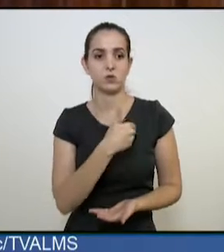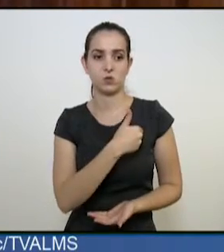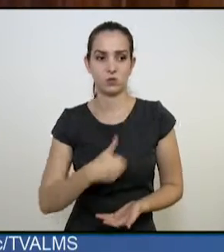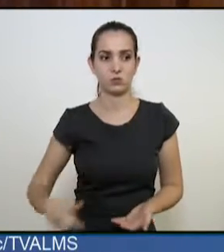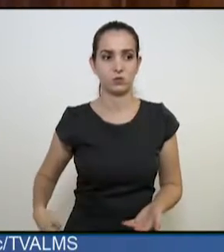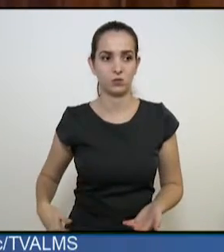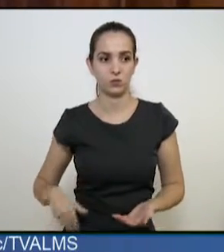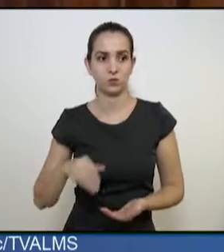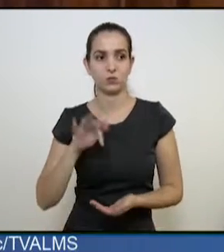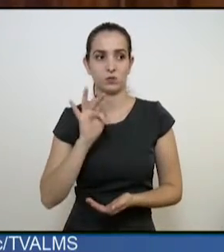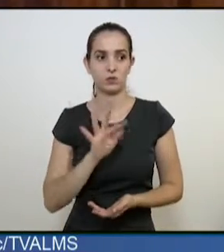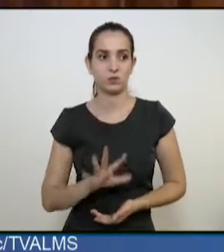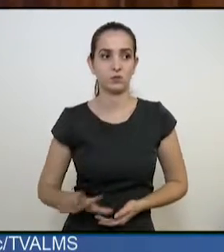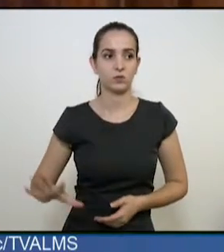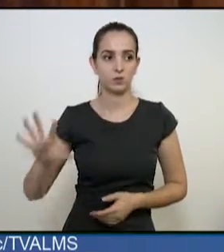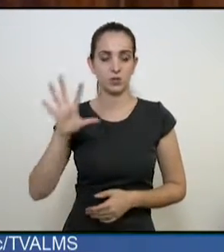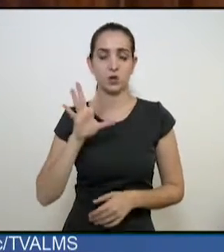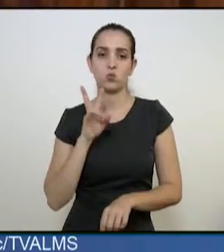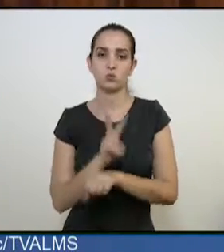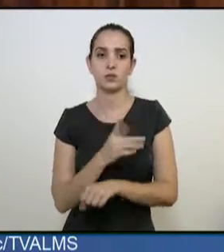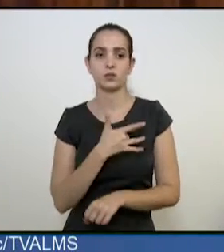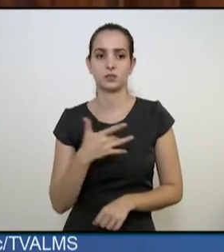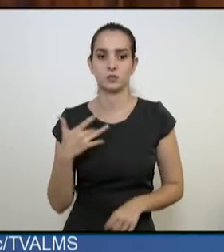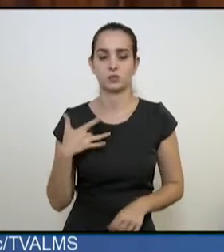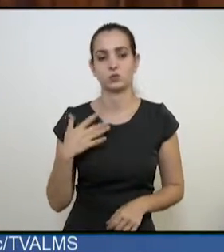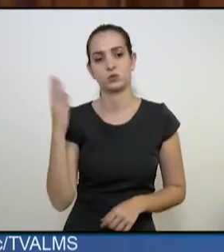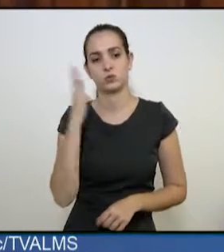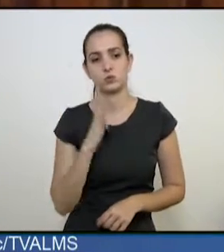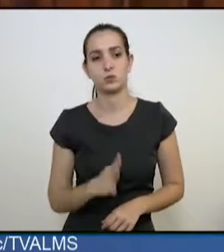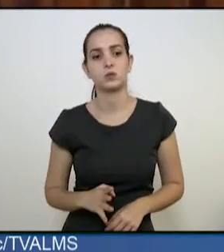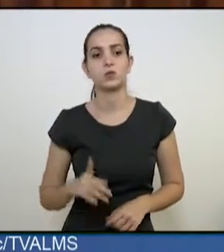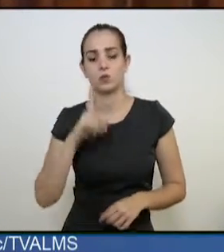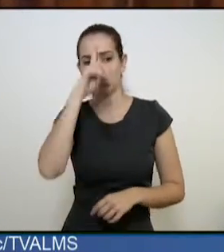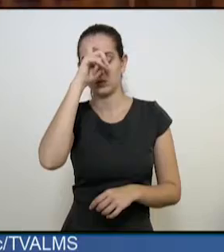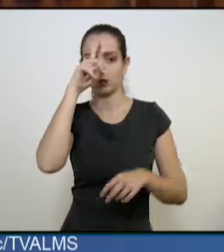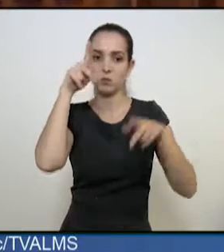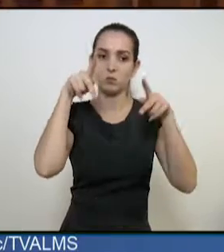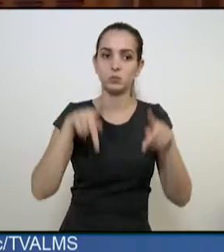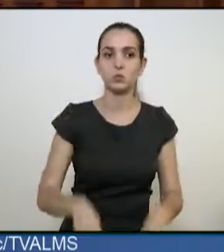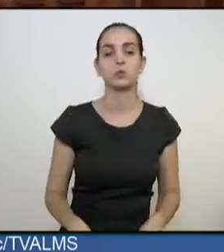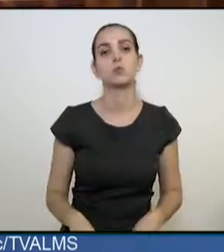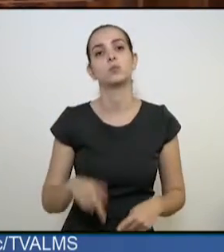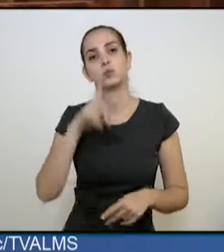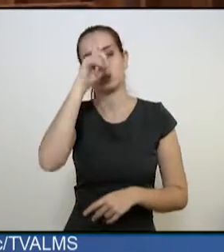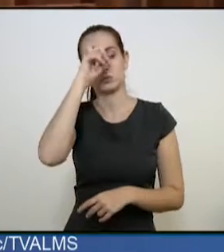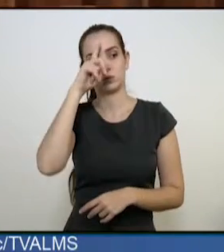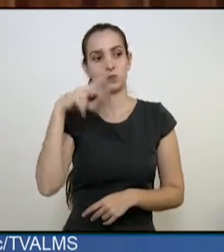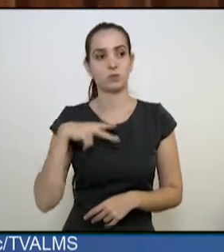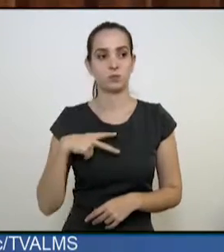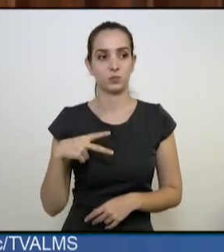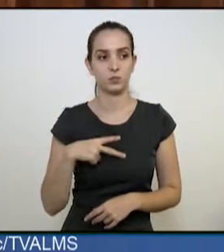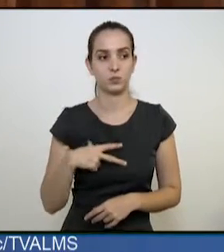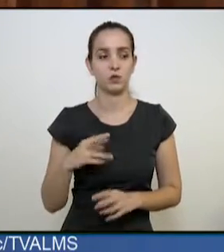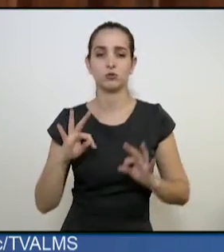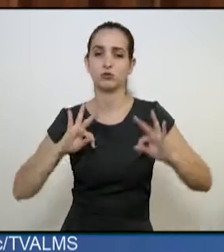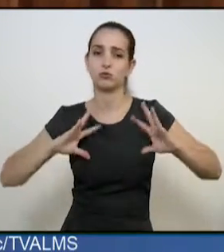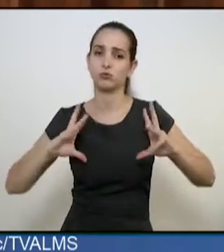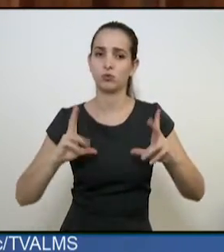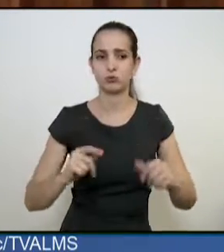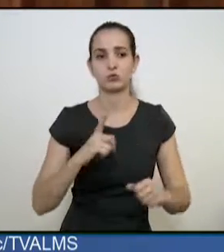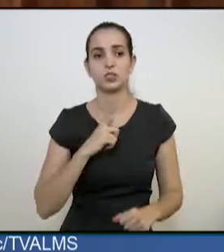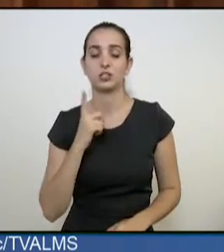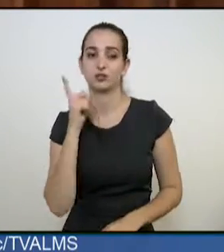federal, a saúde do brasileiro. Os hospitais públicos, os hospitais privados, todos com aquelas dificuldades